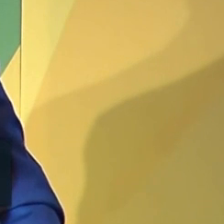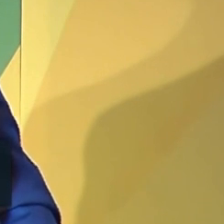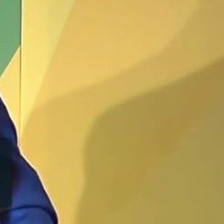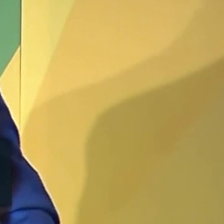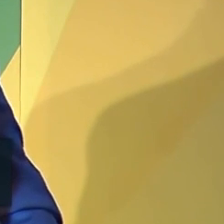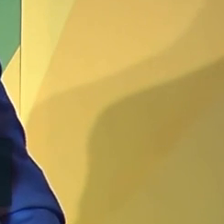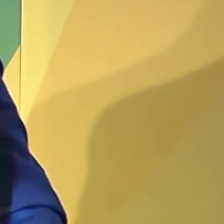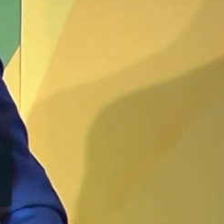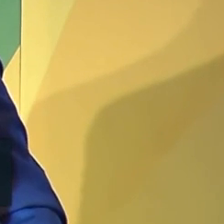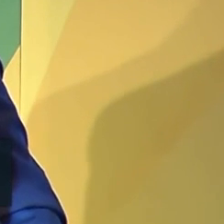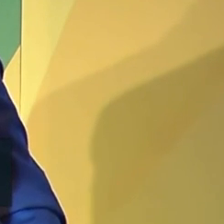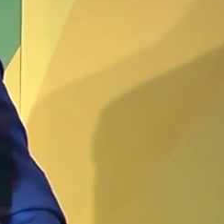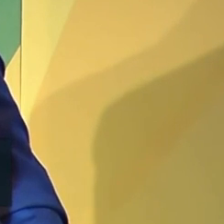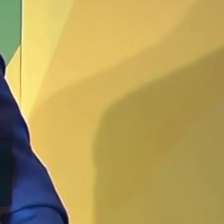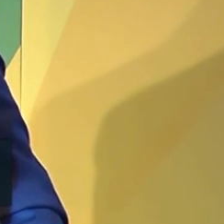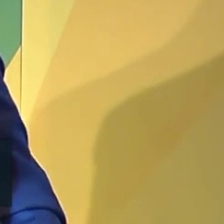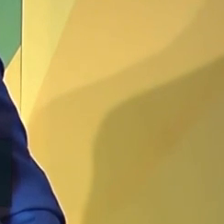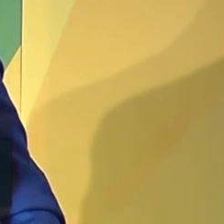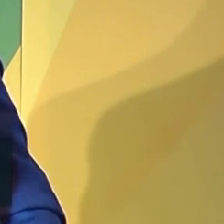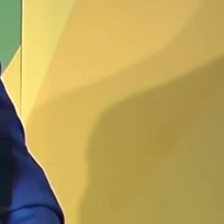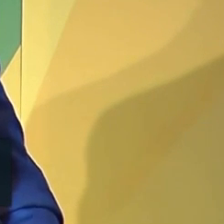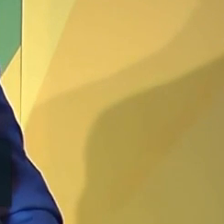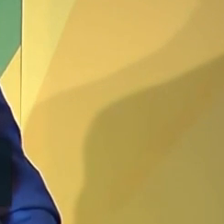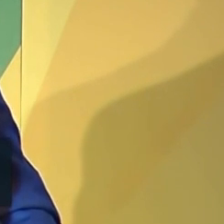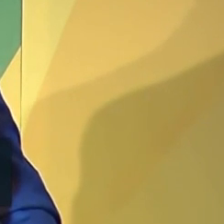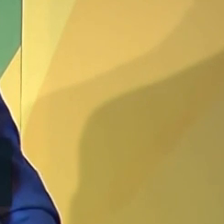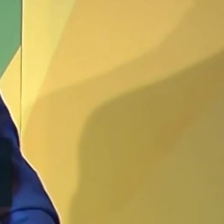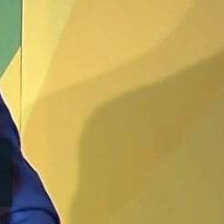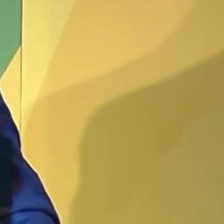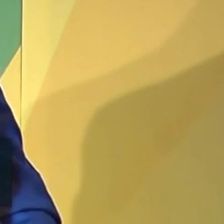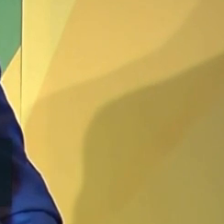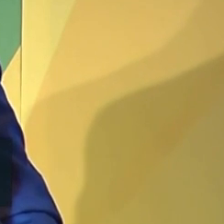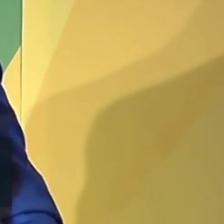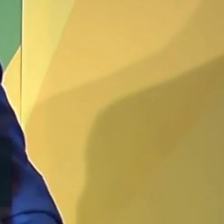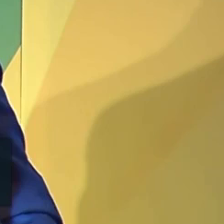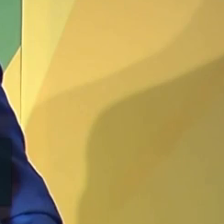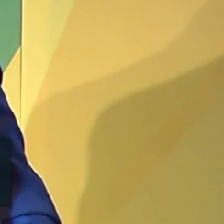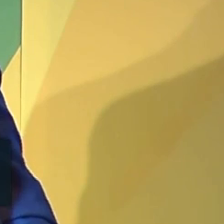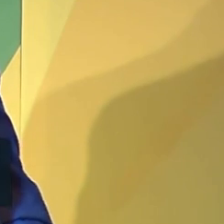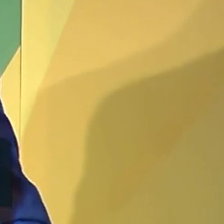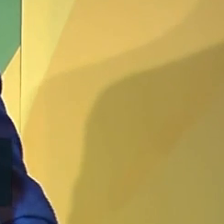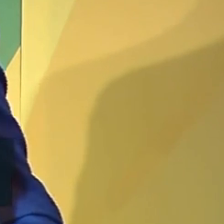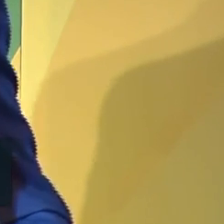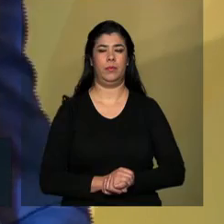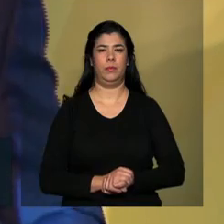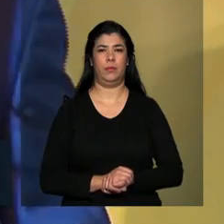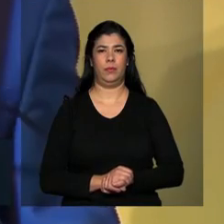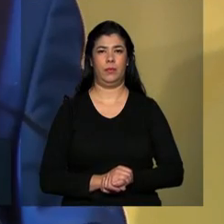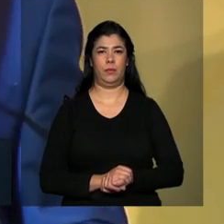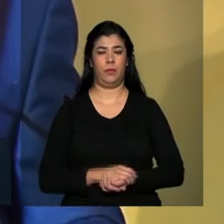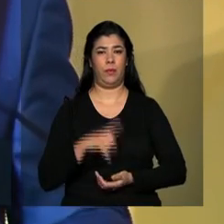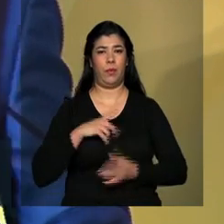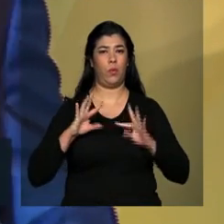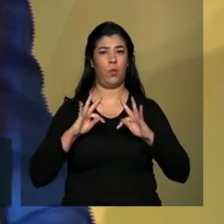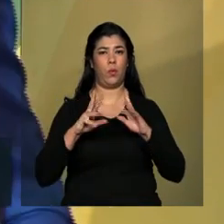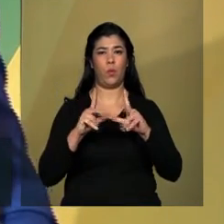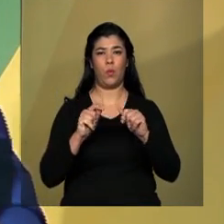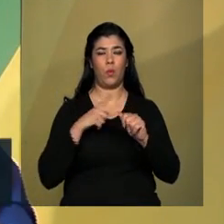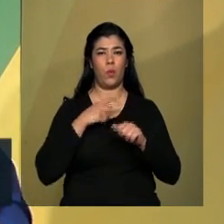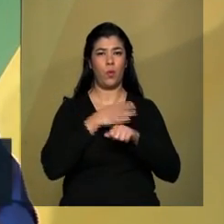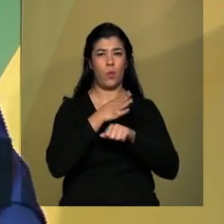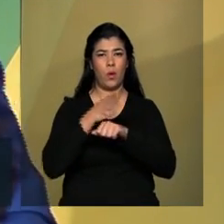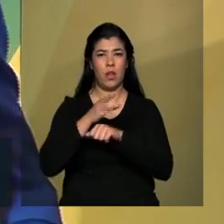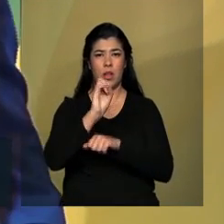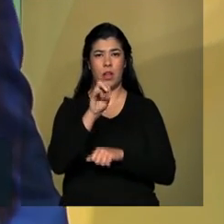dólares, dividido em 4 blocos principais: rodovias, ferrovias, portos e aeroportos. A maior parte dos investimentos está